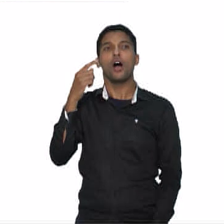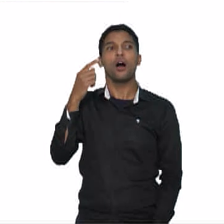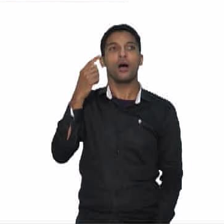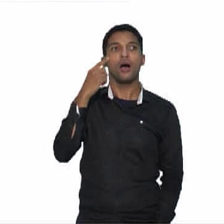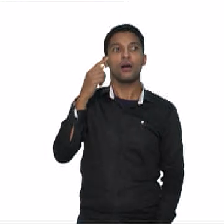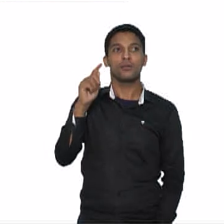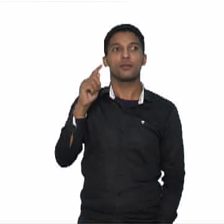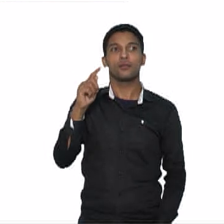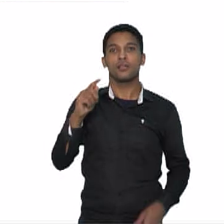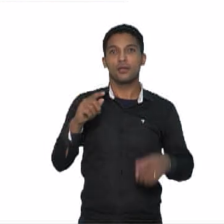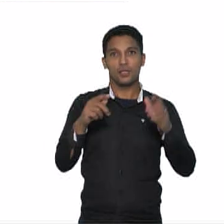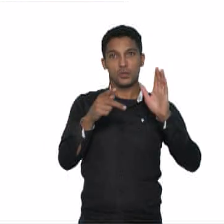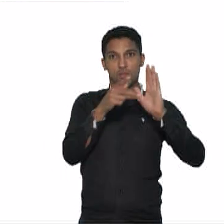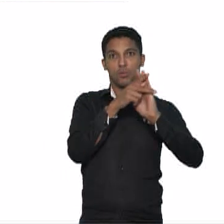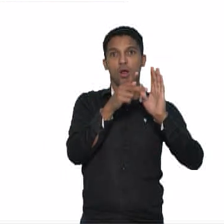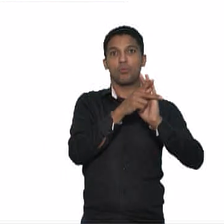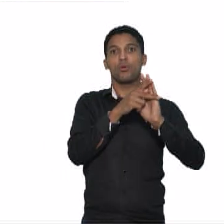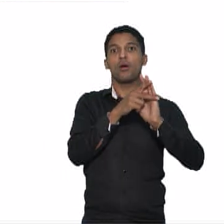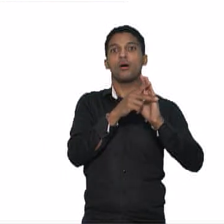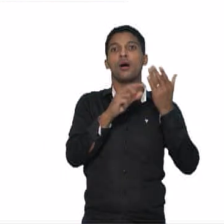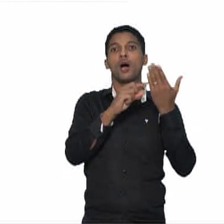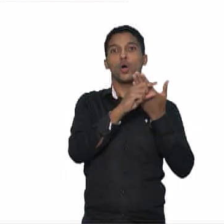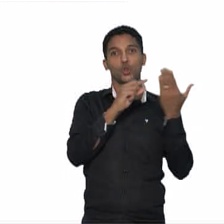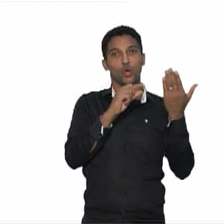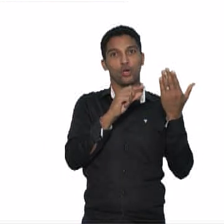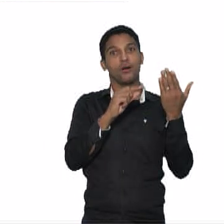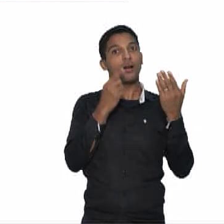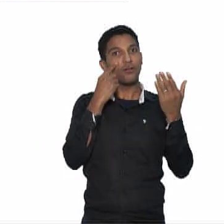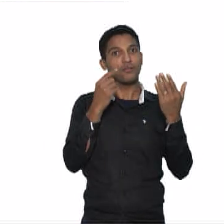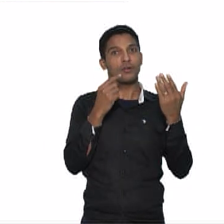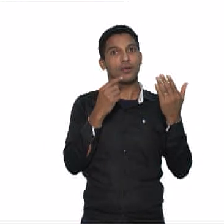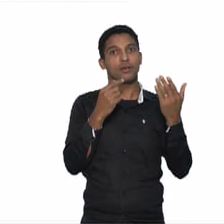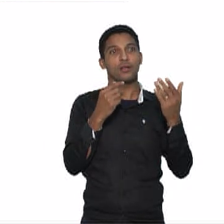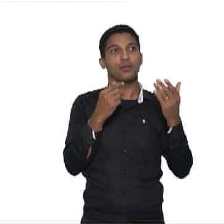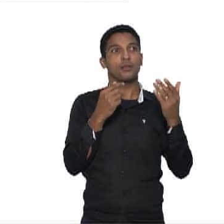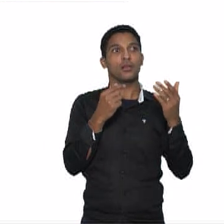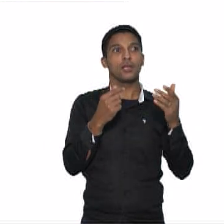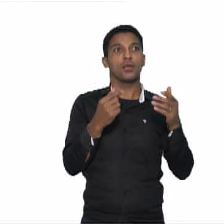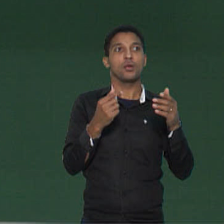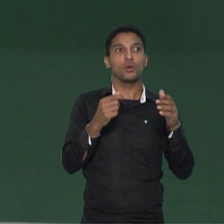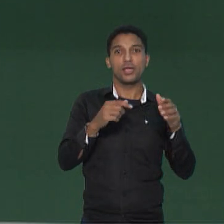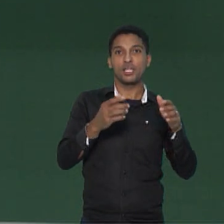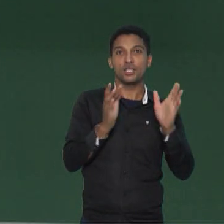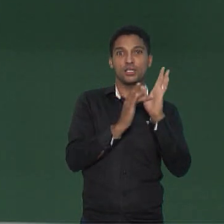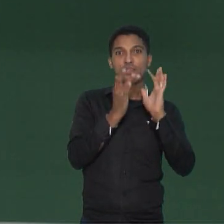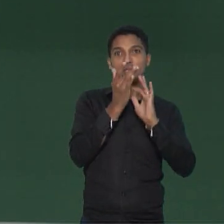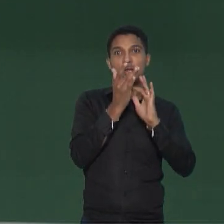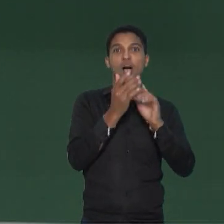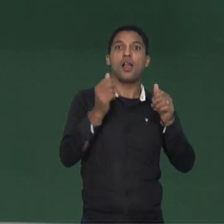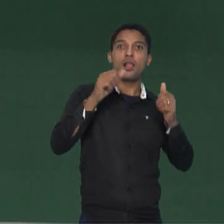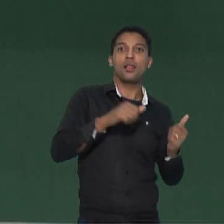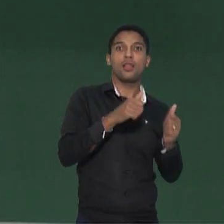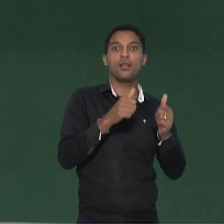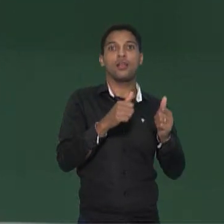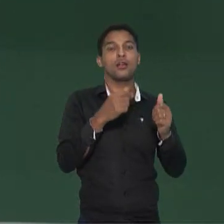o batismo de Cristo, do André Verrocchio, né, 1474. Essa aqui com certeza não é a